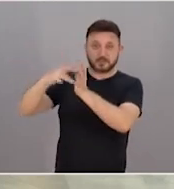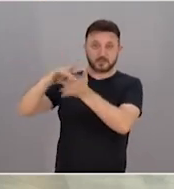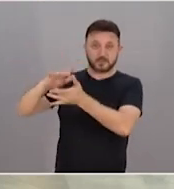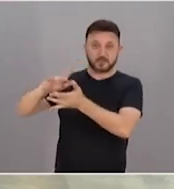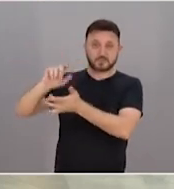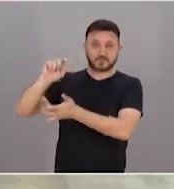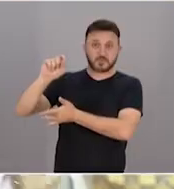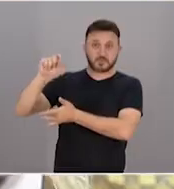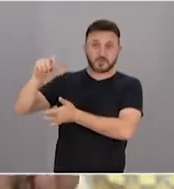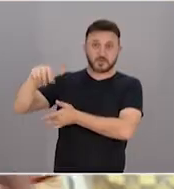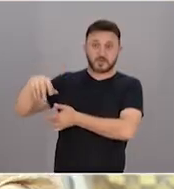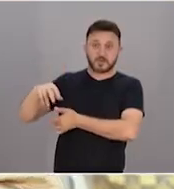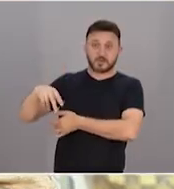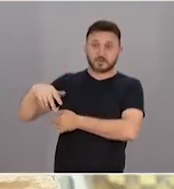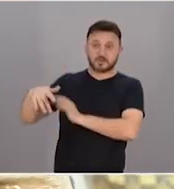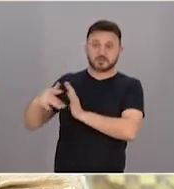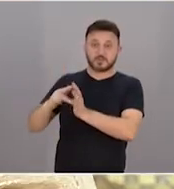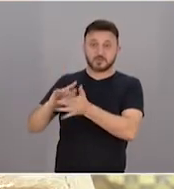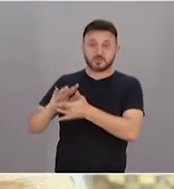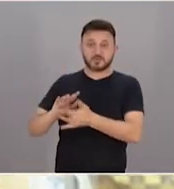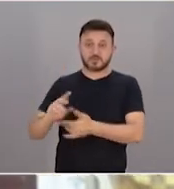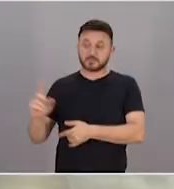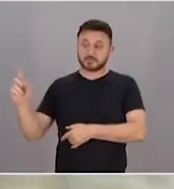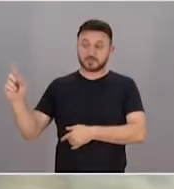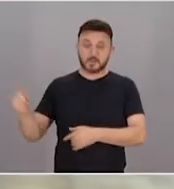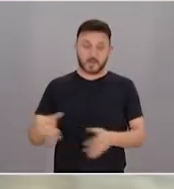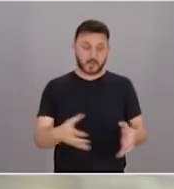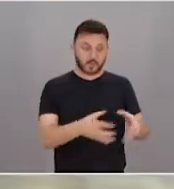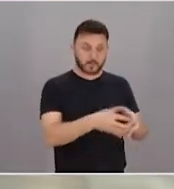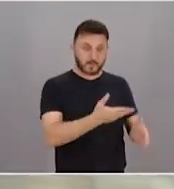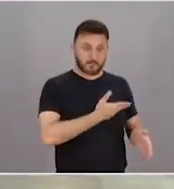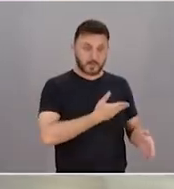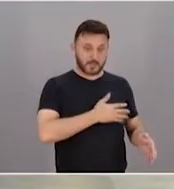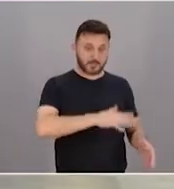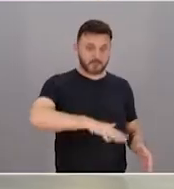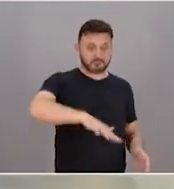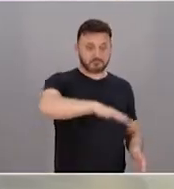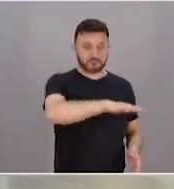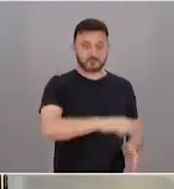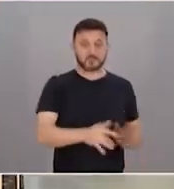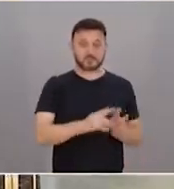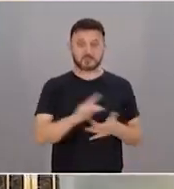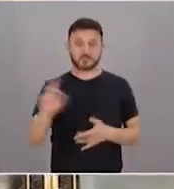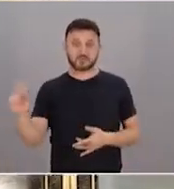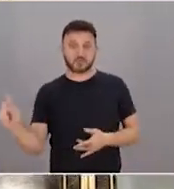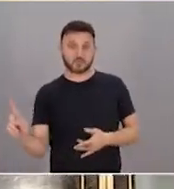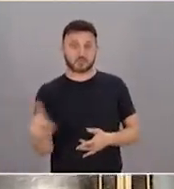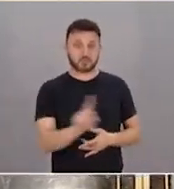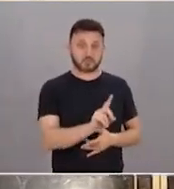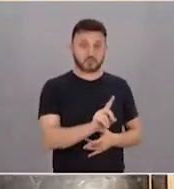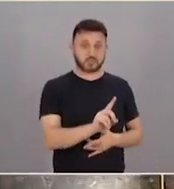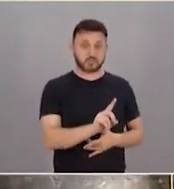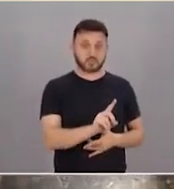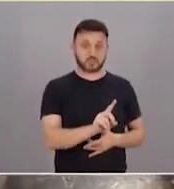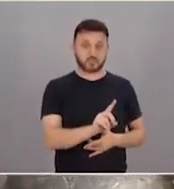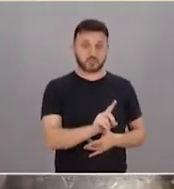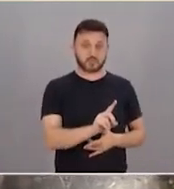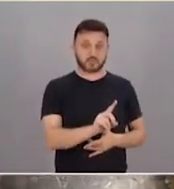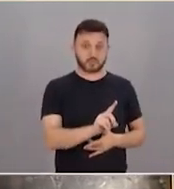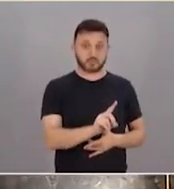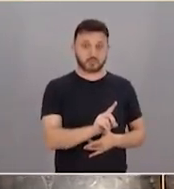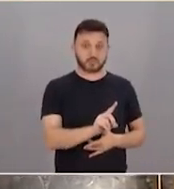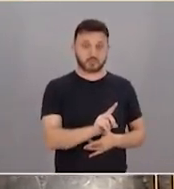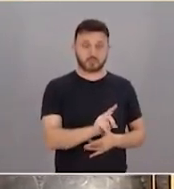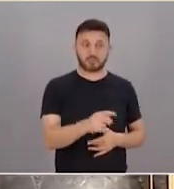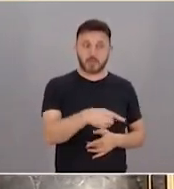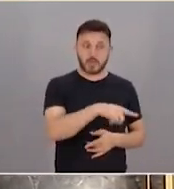que Ele se manifestou aos discípulos, e a ascensão, ela se repete em nossa vida quando Ele nos